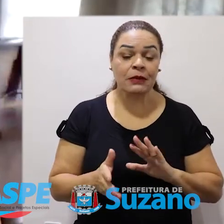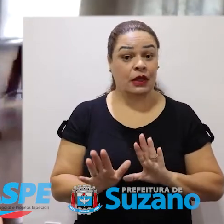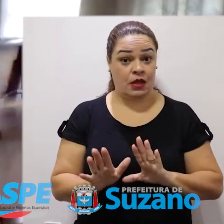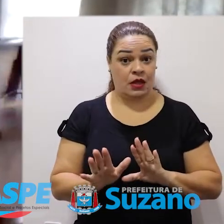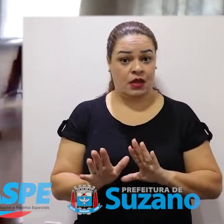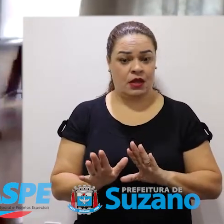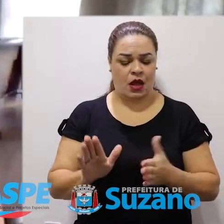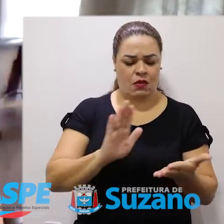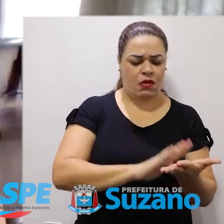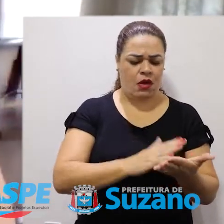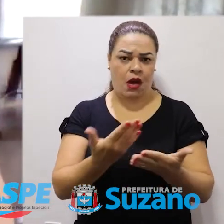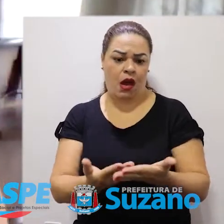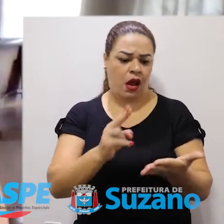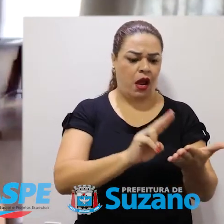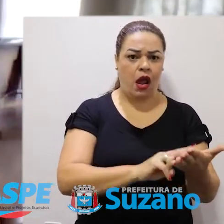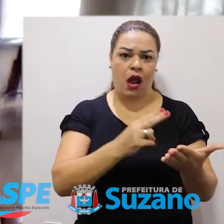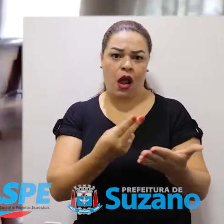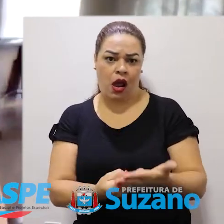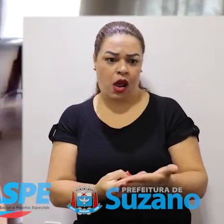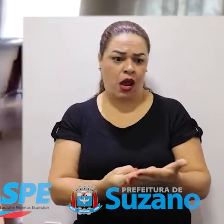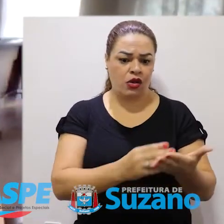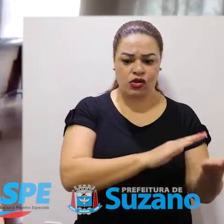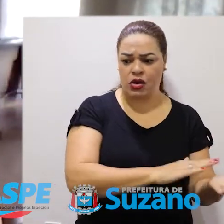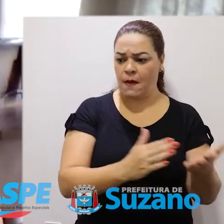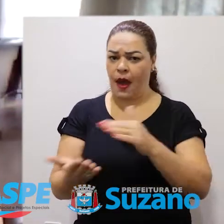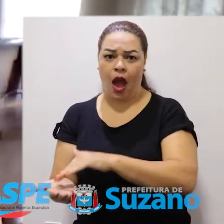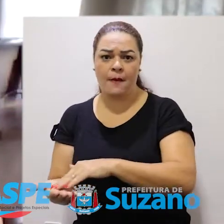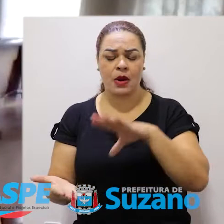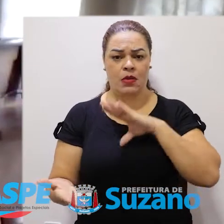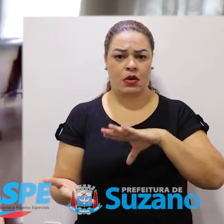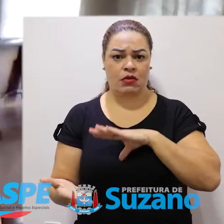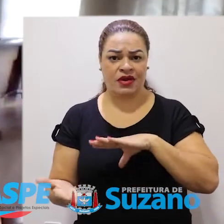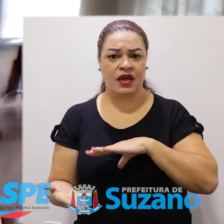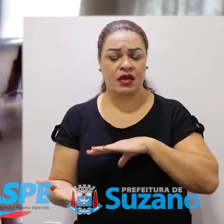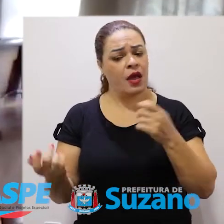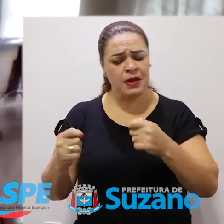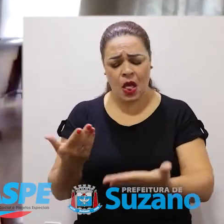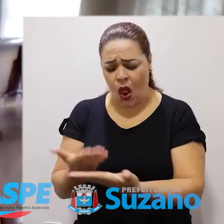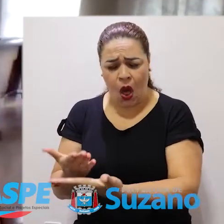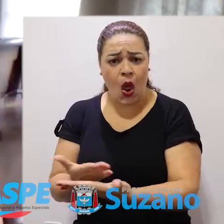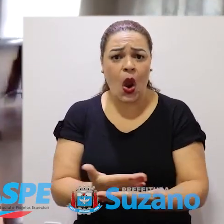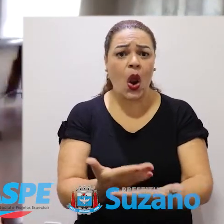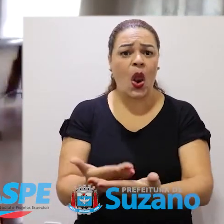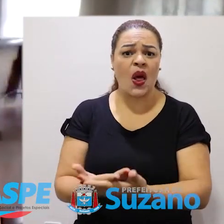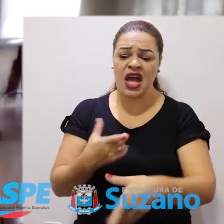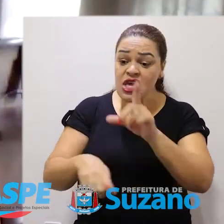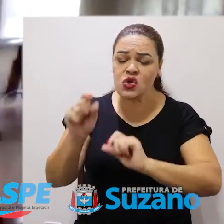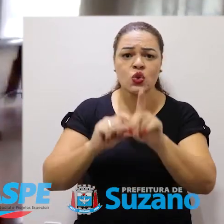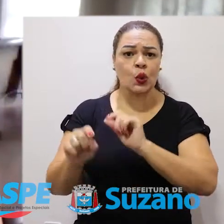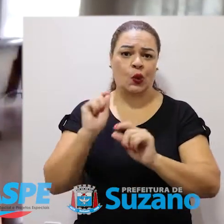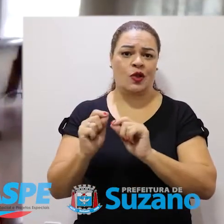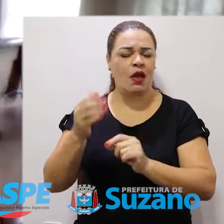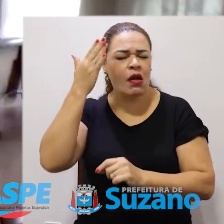tradução de inglês para português, você vai ter que fazer escolhas, e é isso que o tradutor estuda, né? Escolhas